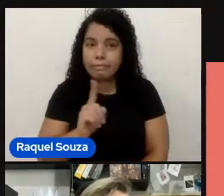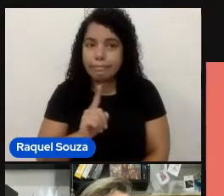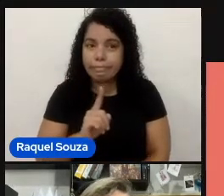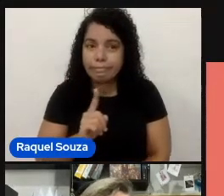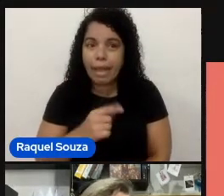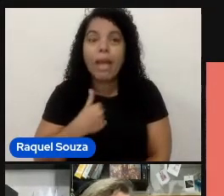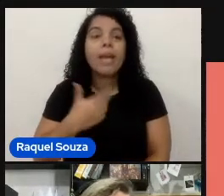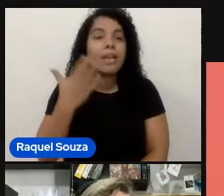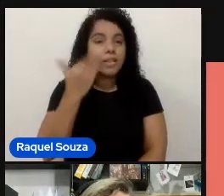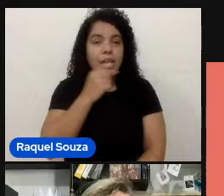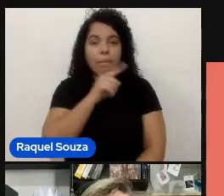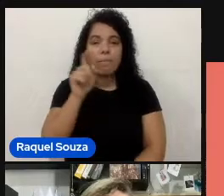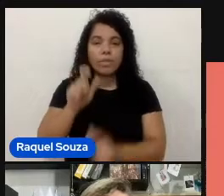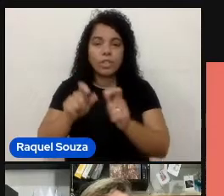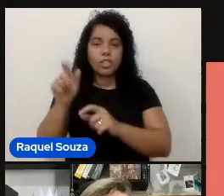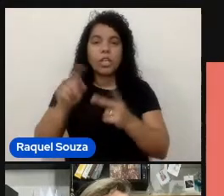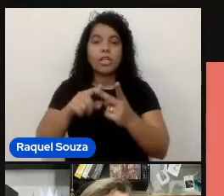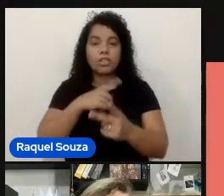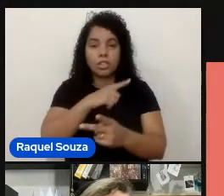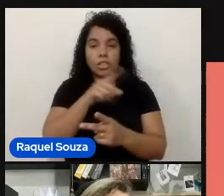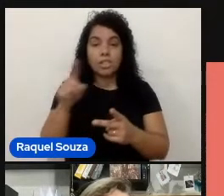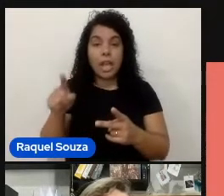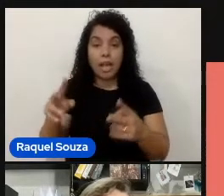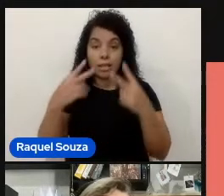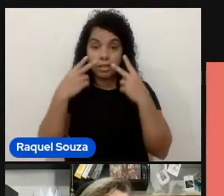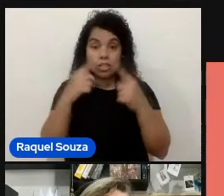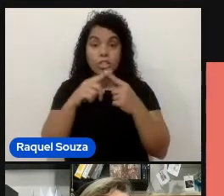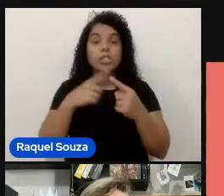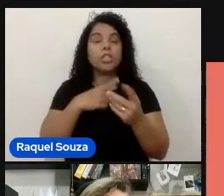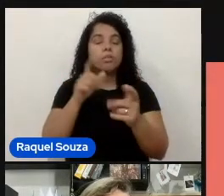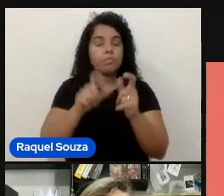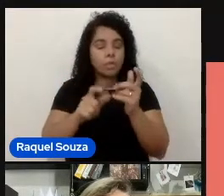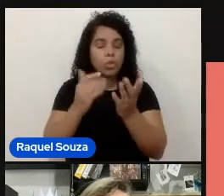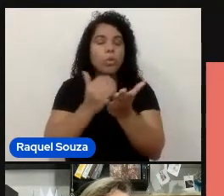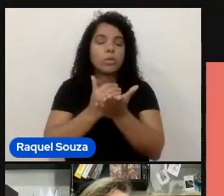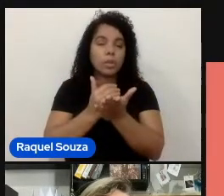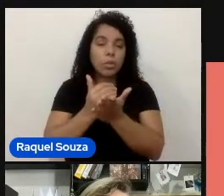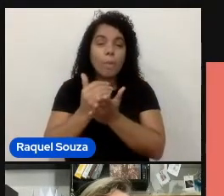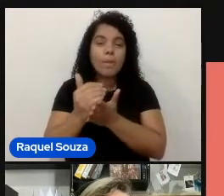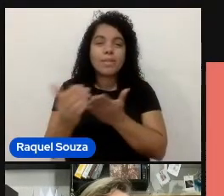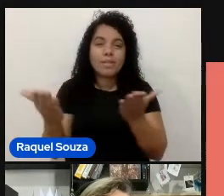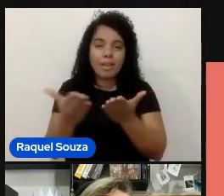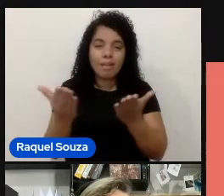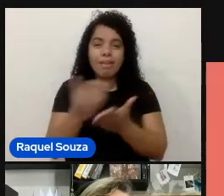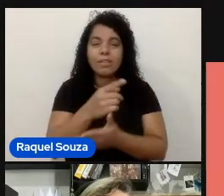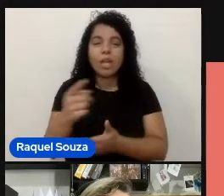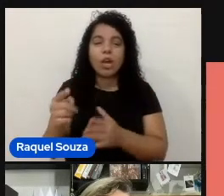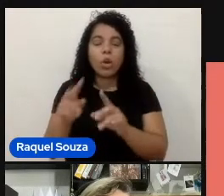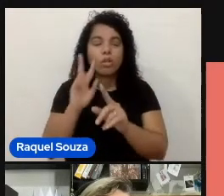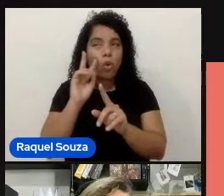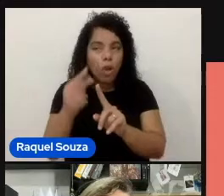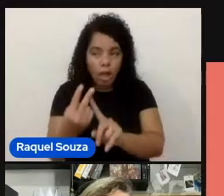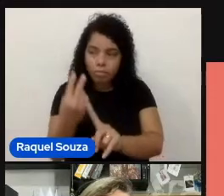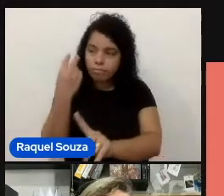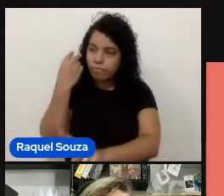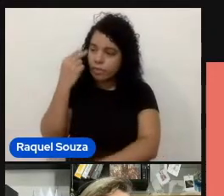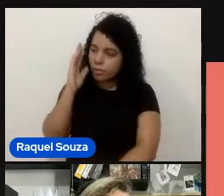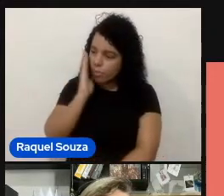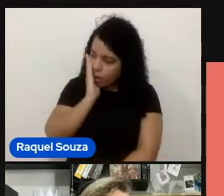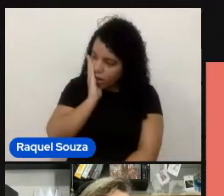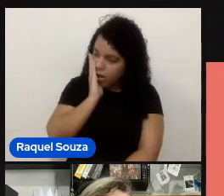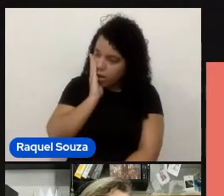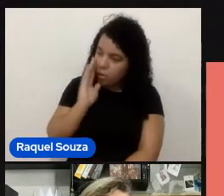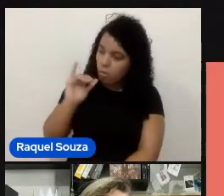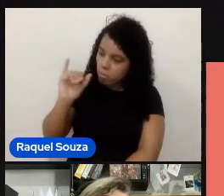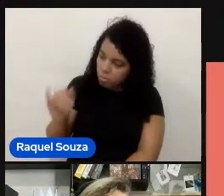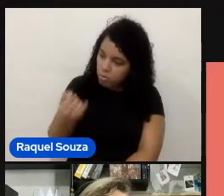gente que está assistindo a gente aqui tá iniciando na área, e olhar para trás e ver a oportunidade de